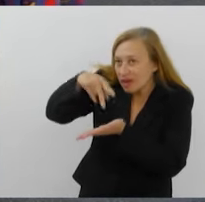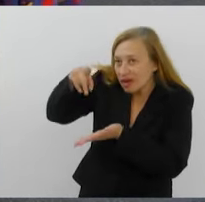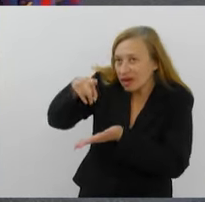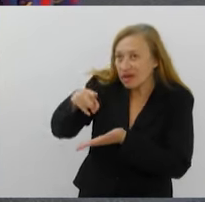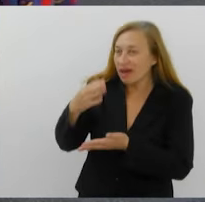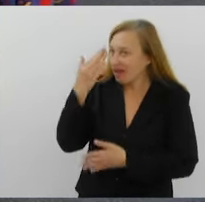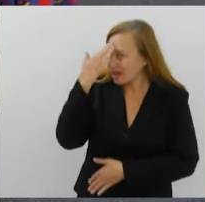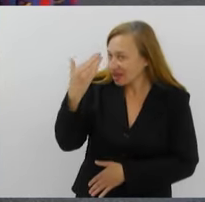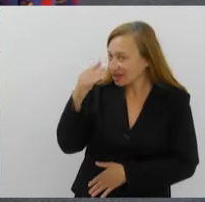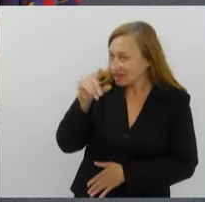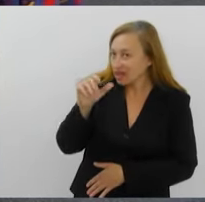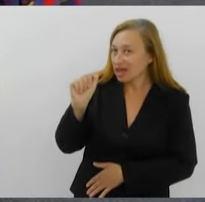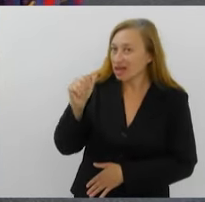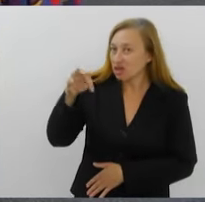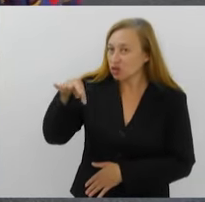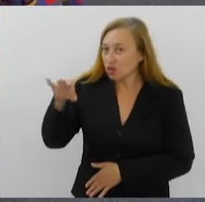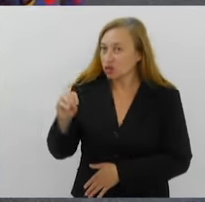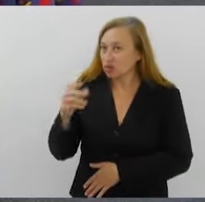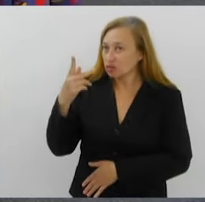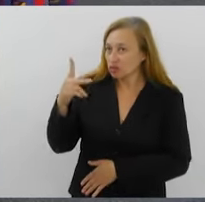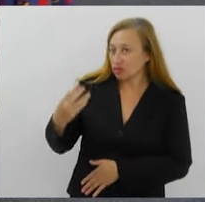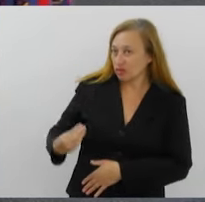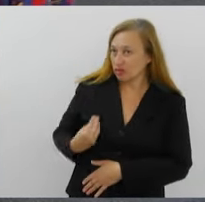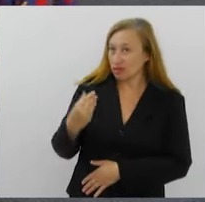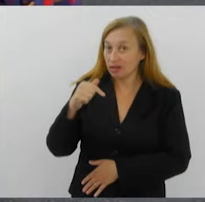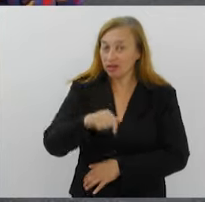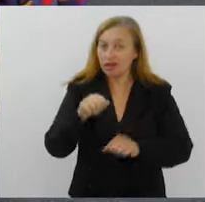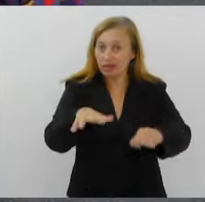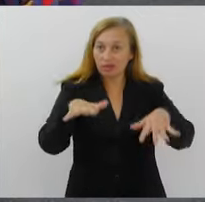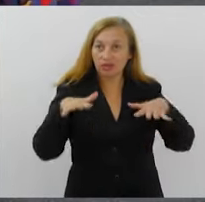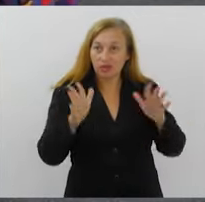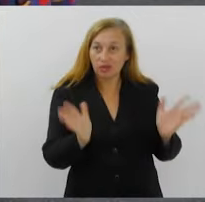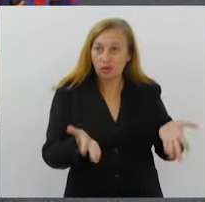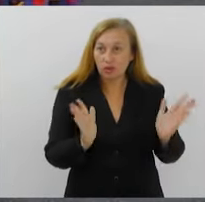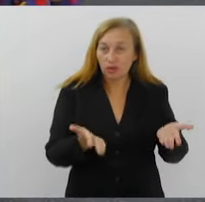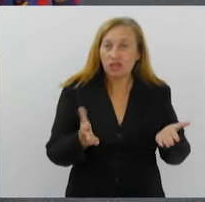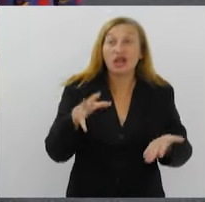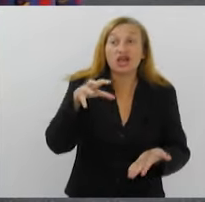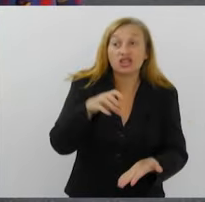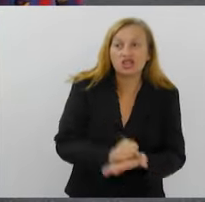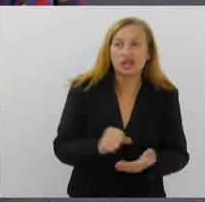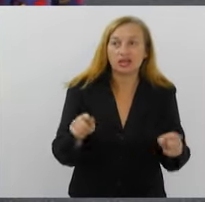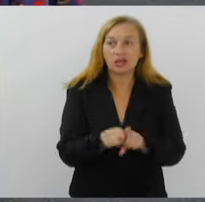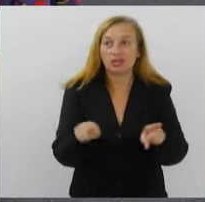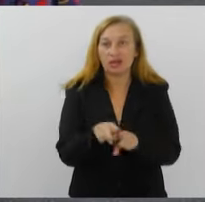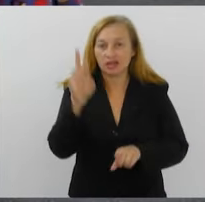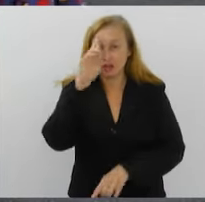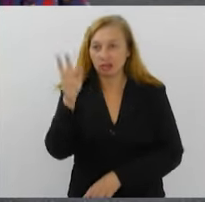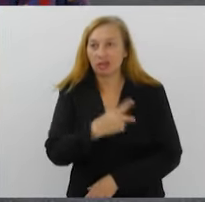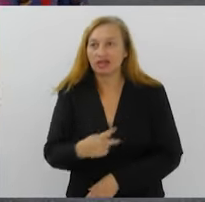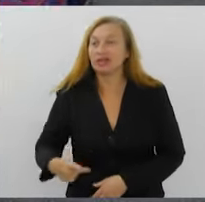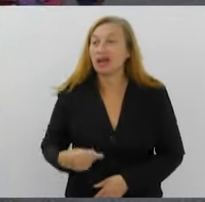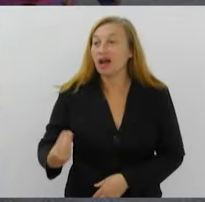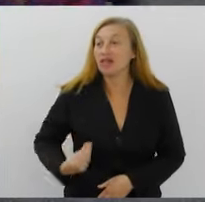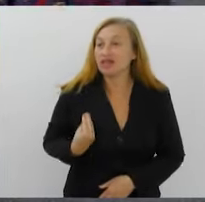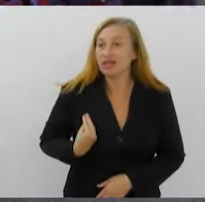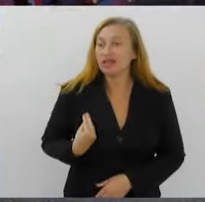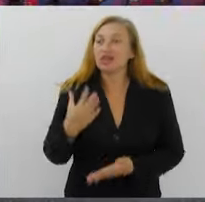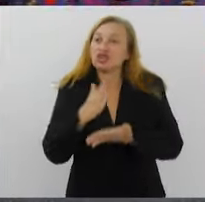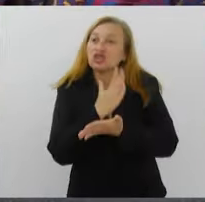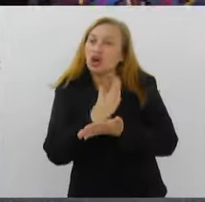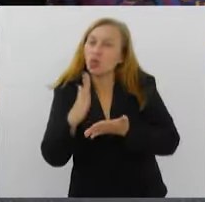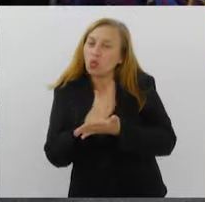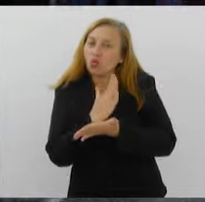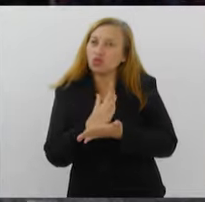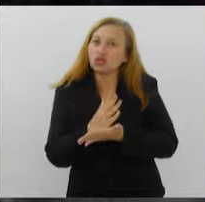te agradecer, Antônio Carlos, a sua presença aqui nessa sessão de hoje. Registrar também, presidente, a presença